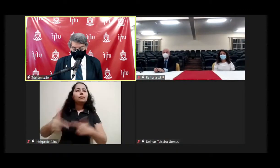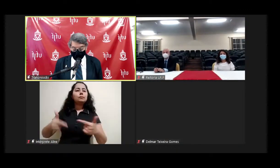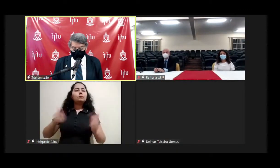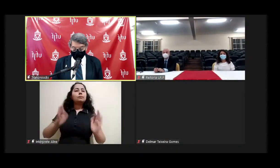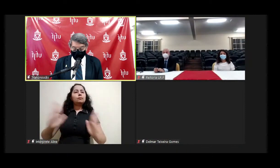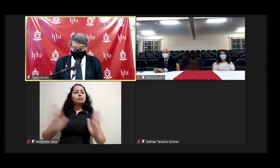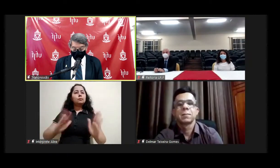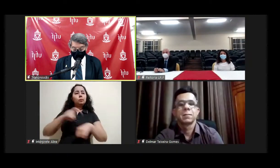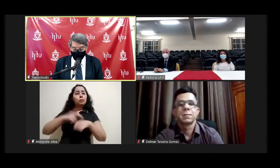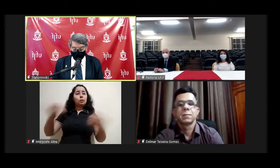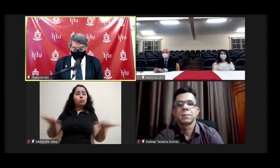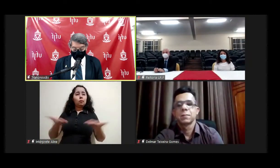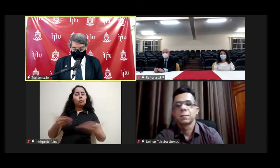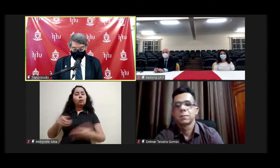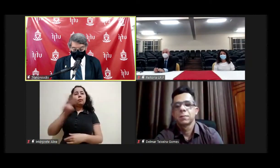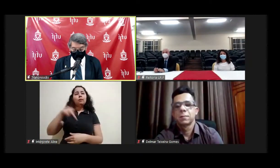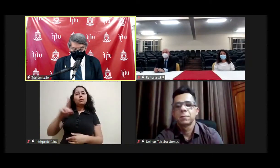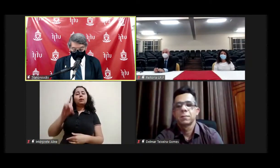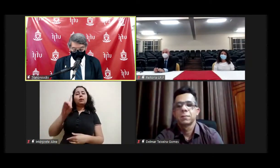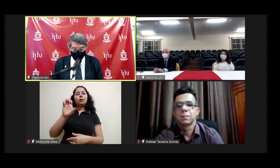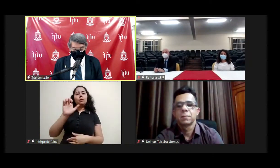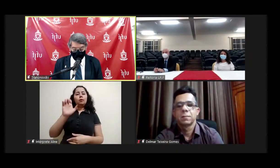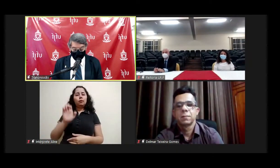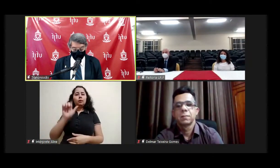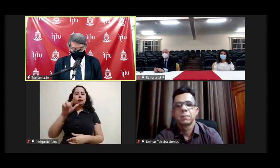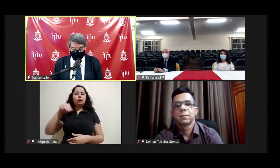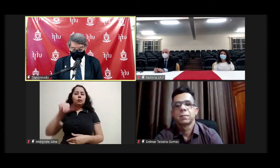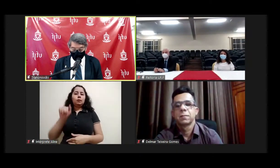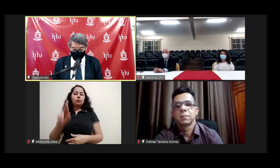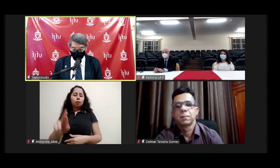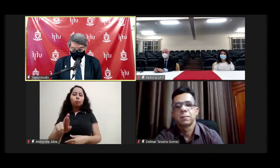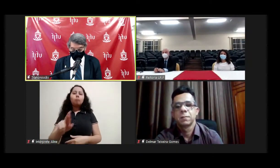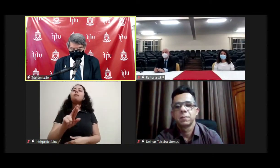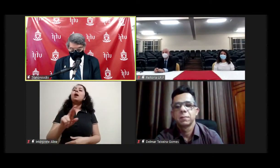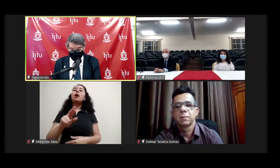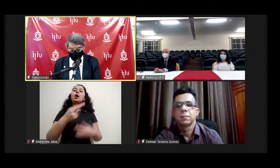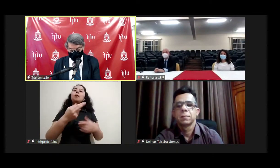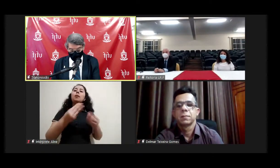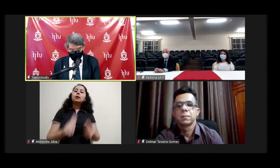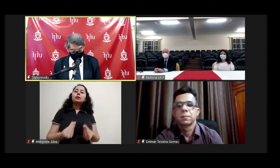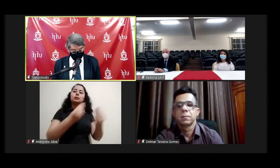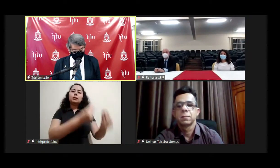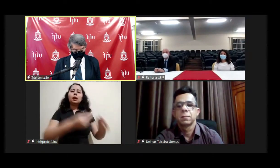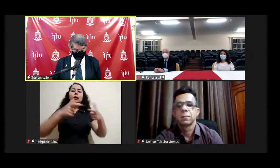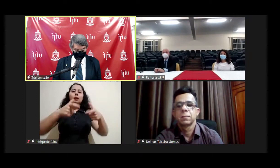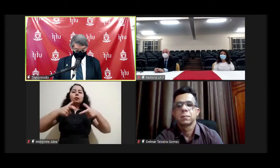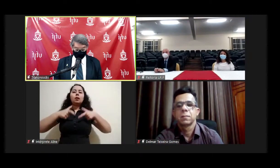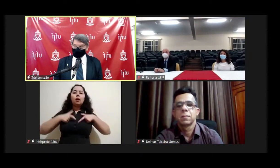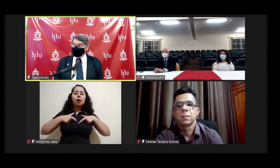Gomes, para acompanhar a entrega da medalha homenageada Maria Inês Gomes de Almeida.